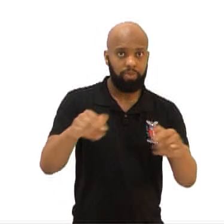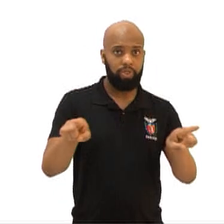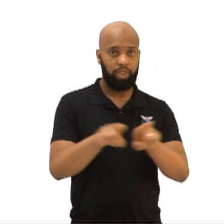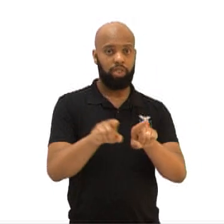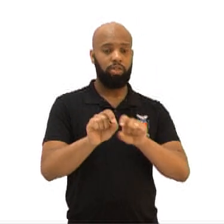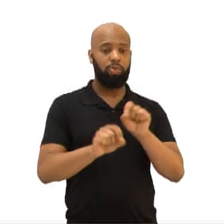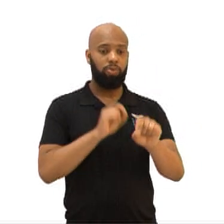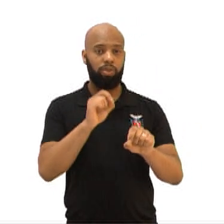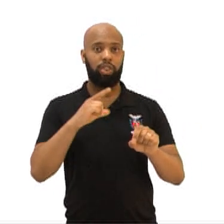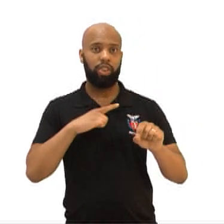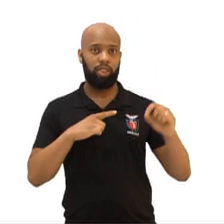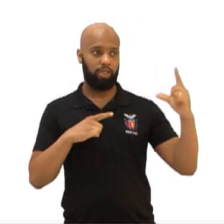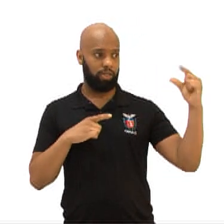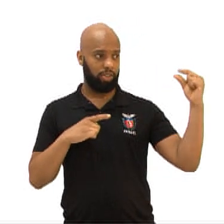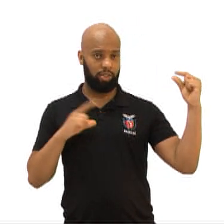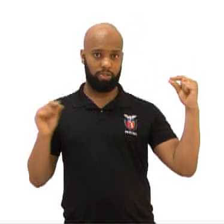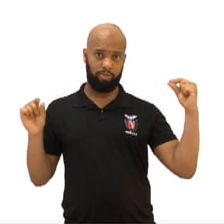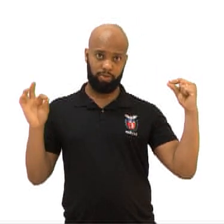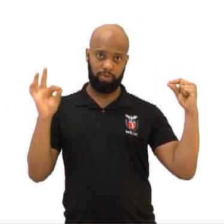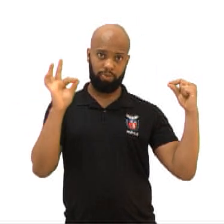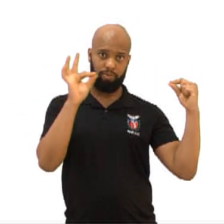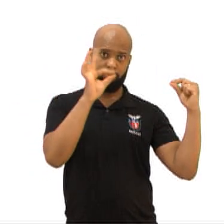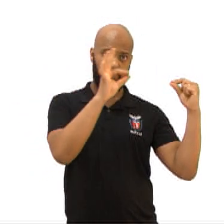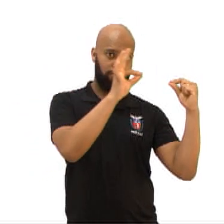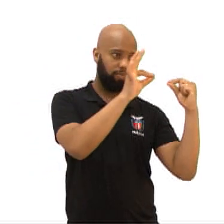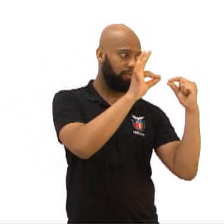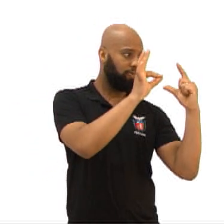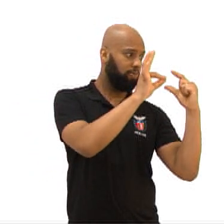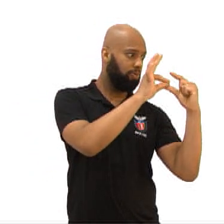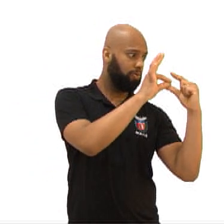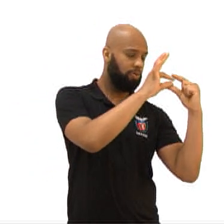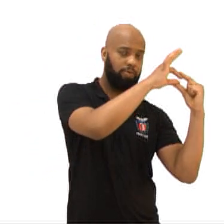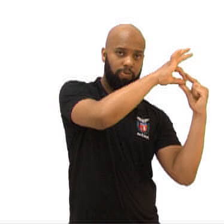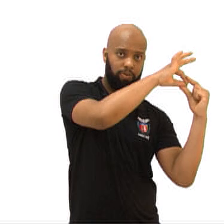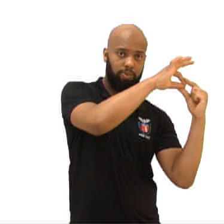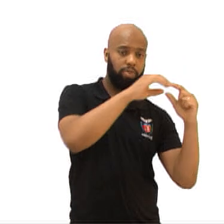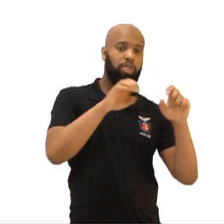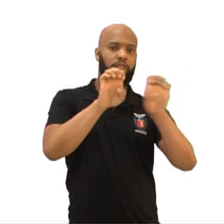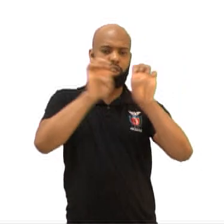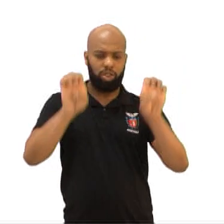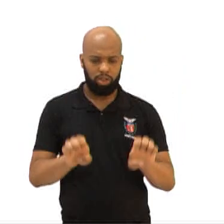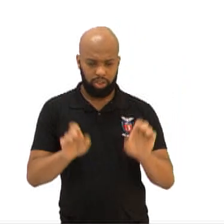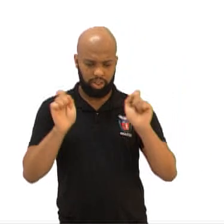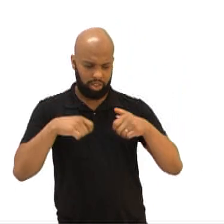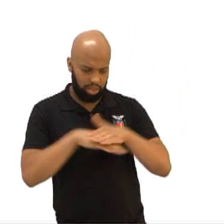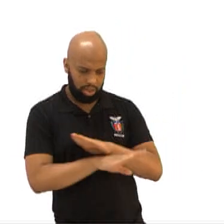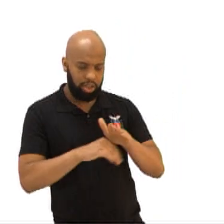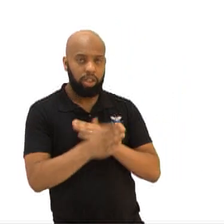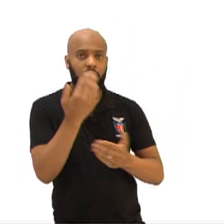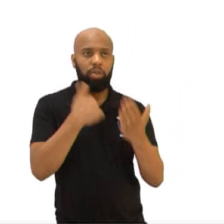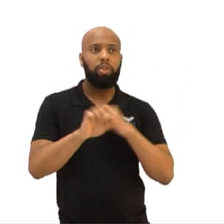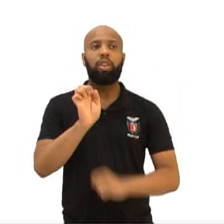os pais alimentam a prole. A estrutura que permite armazenar o alimento para a